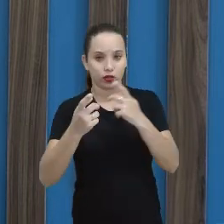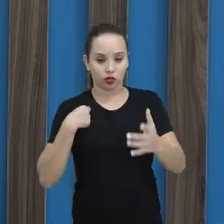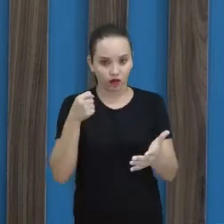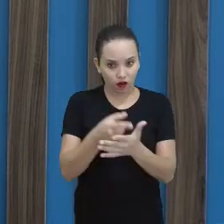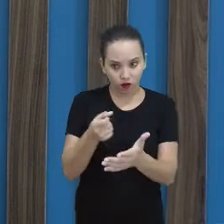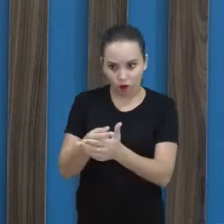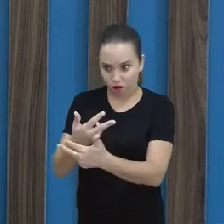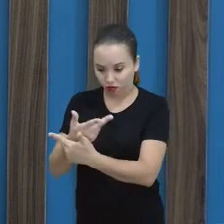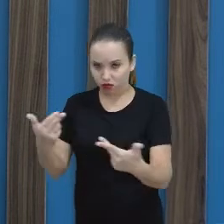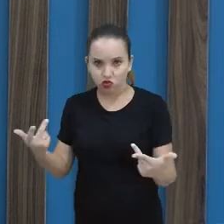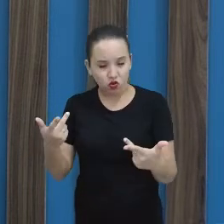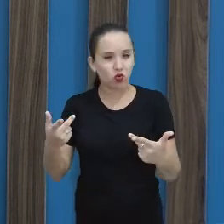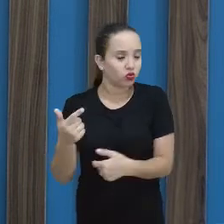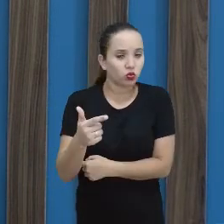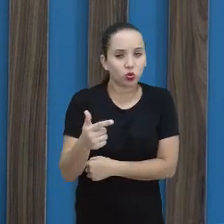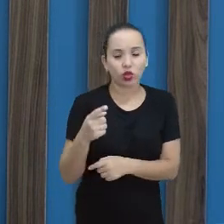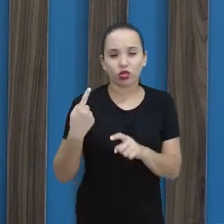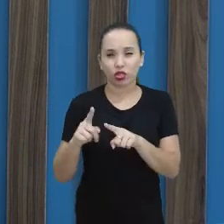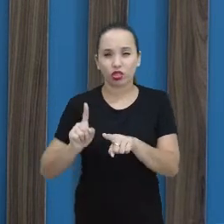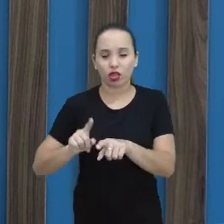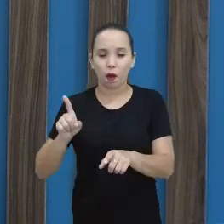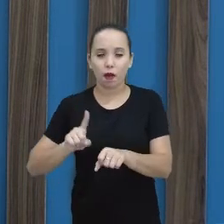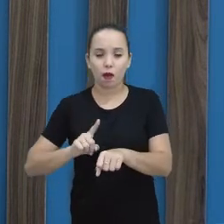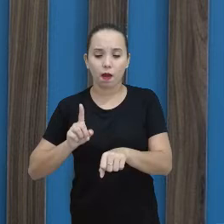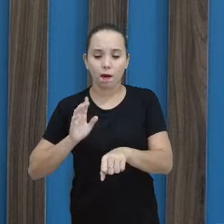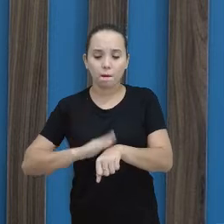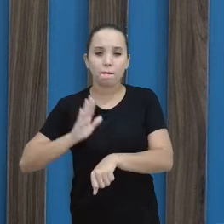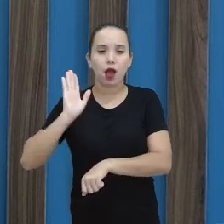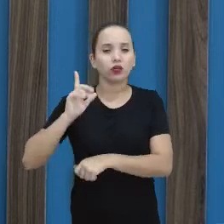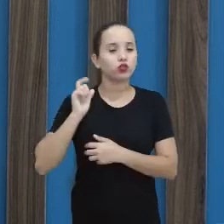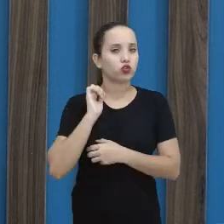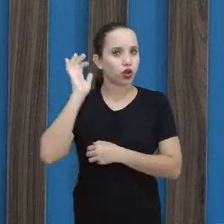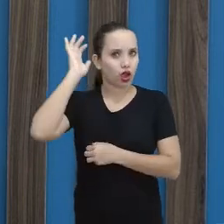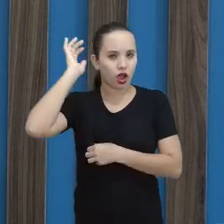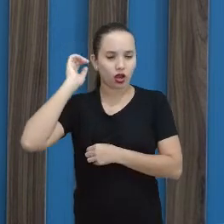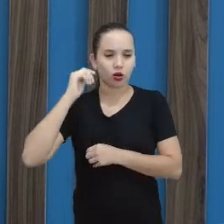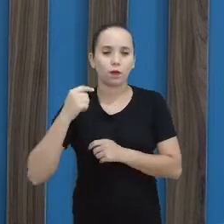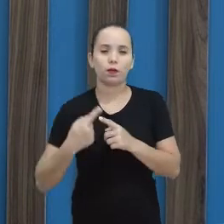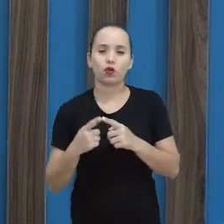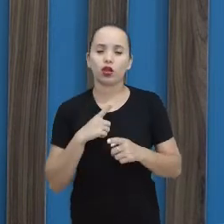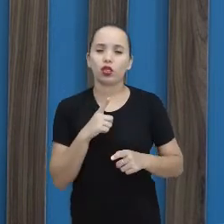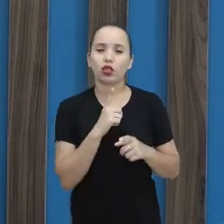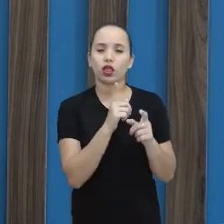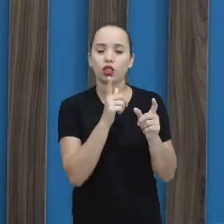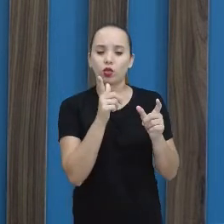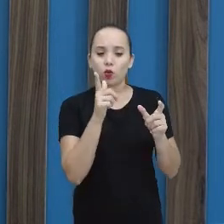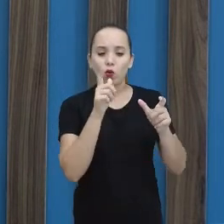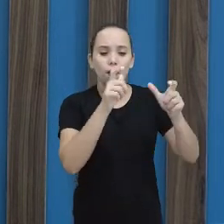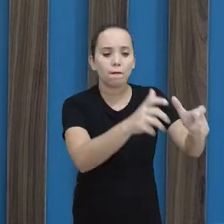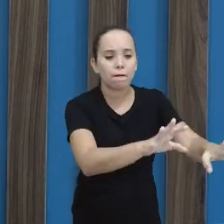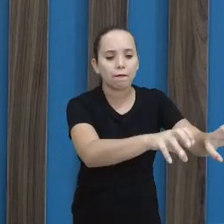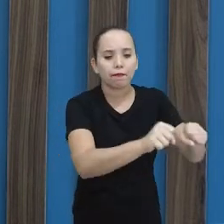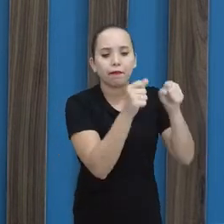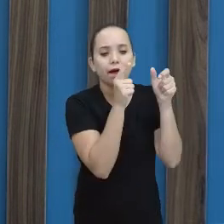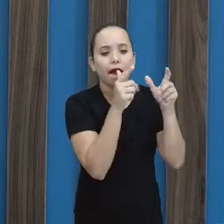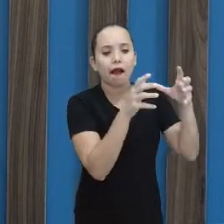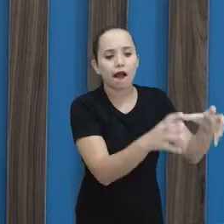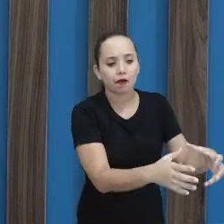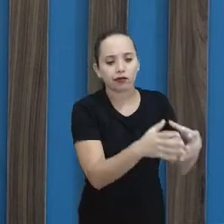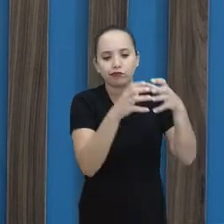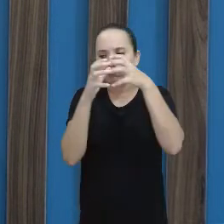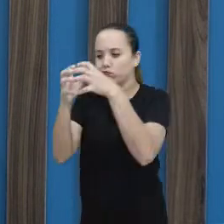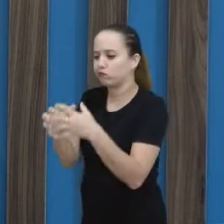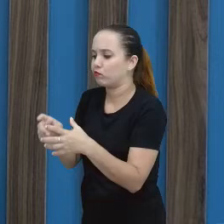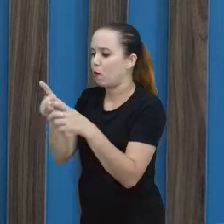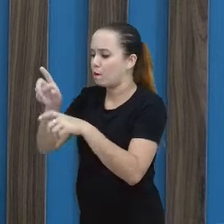estão buscando água de outros lugares, estão investindo mais, trazendo água de distante para a irrigação. Então, é todo um fator que